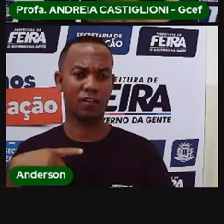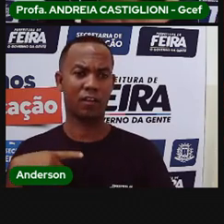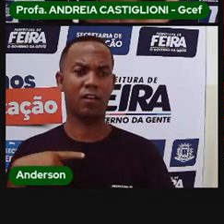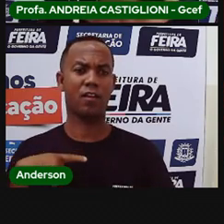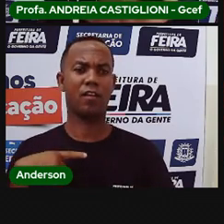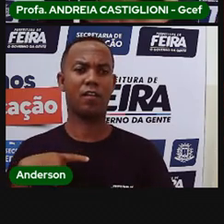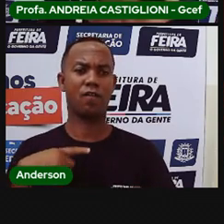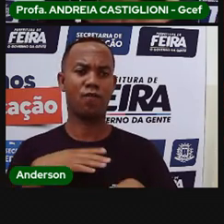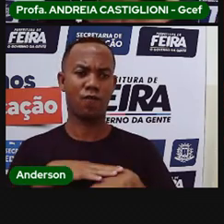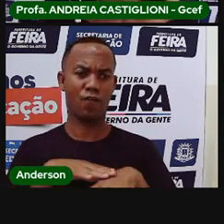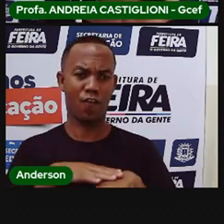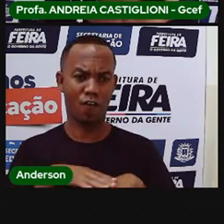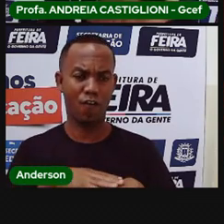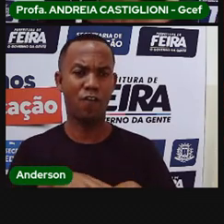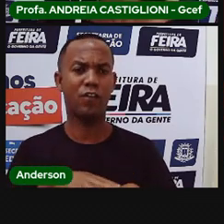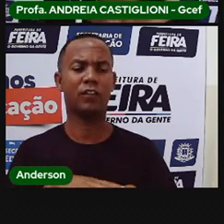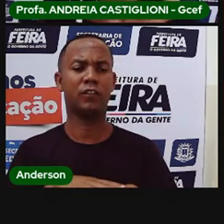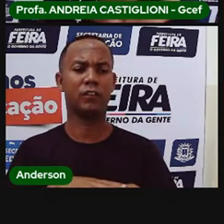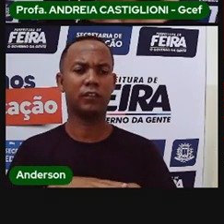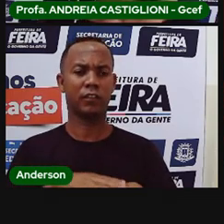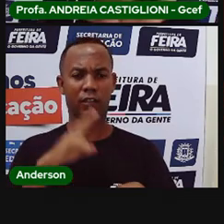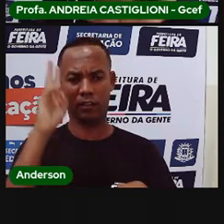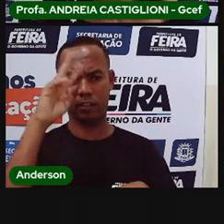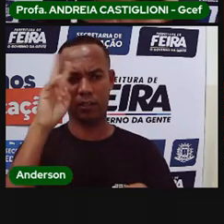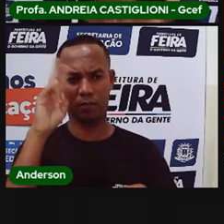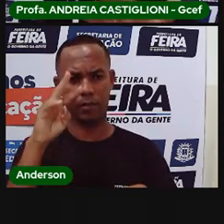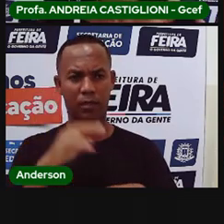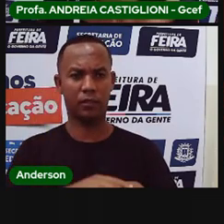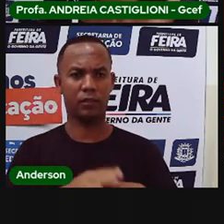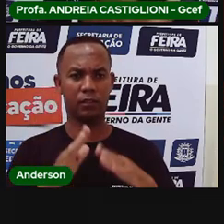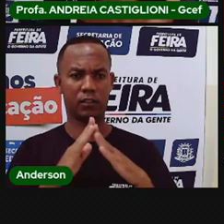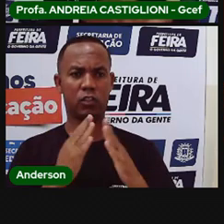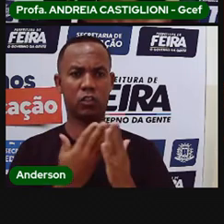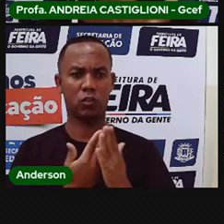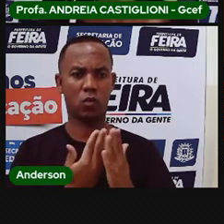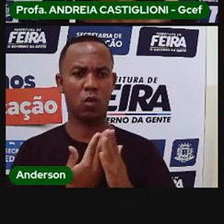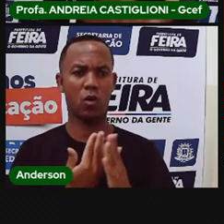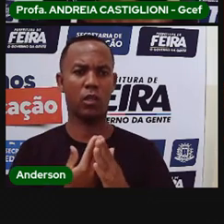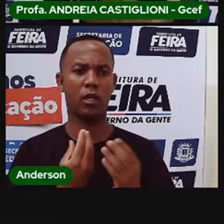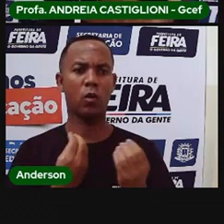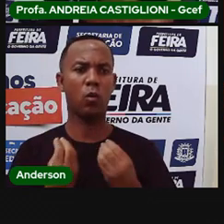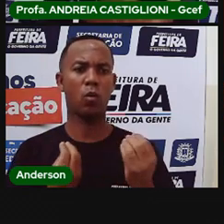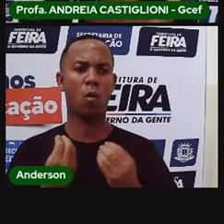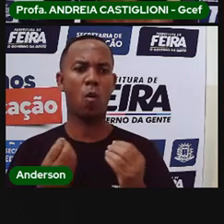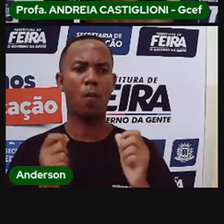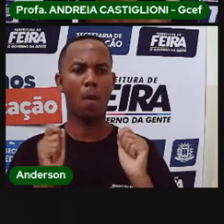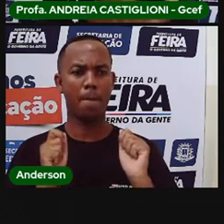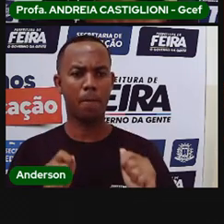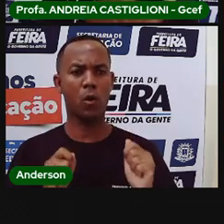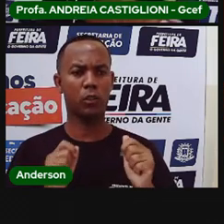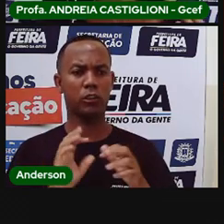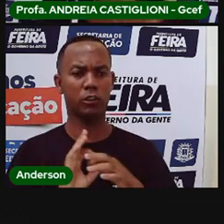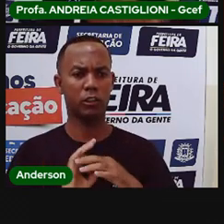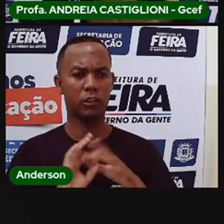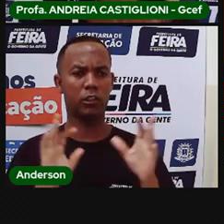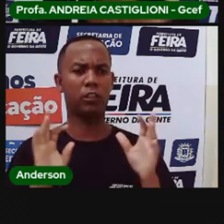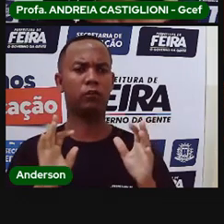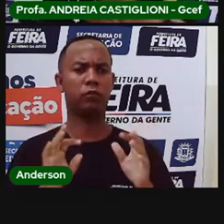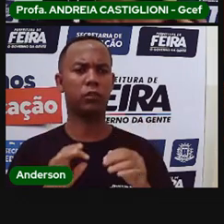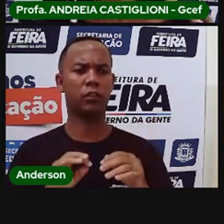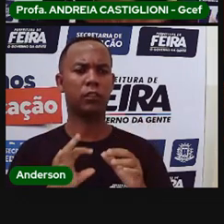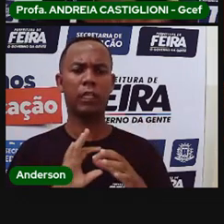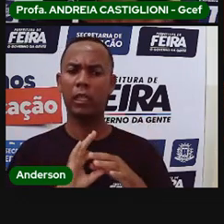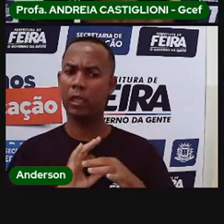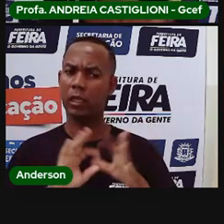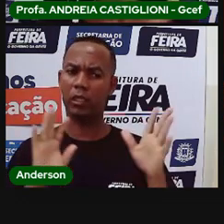do textinho de Rubem Alves no início? É uma escola com asas, vocês podem alçar voos, então falem,